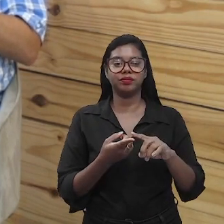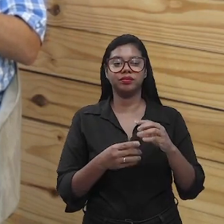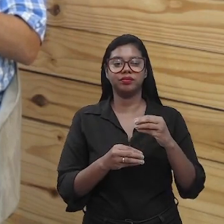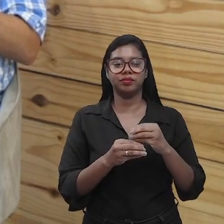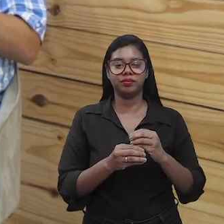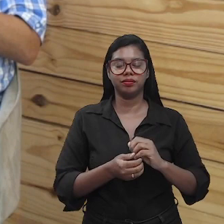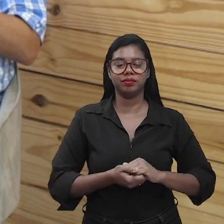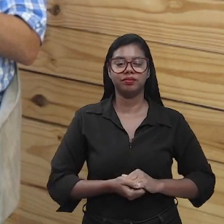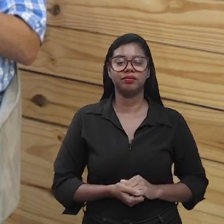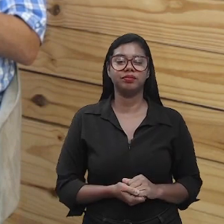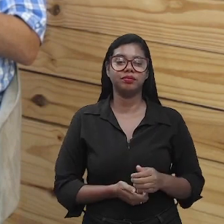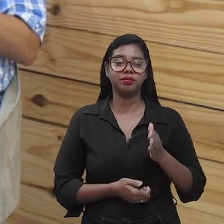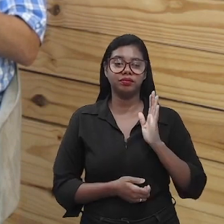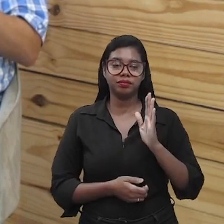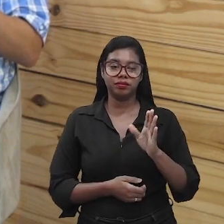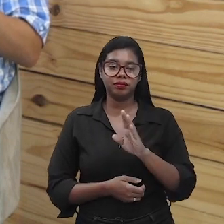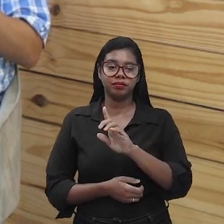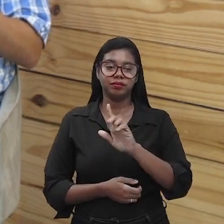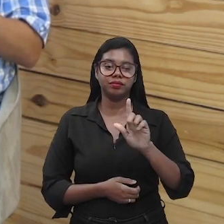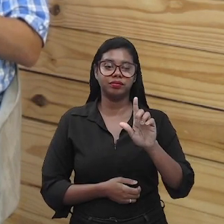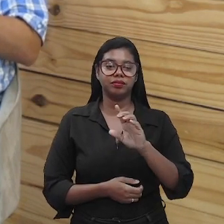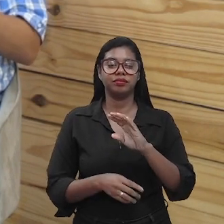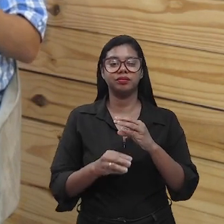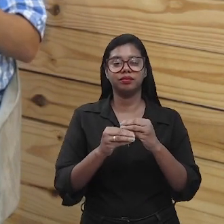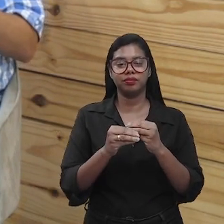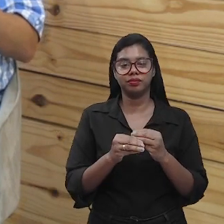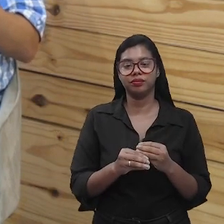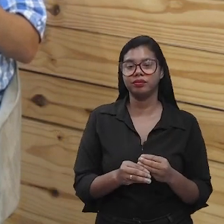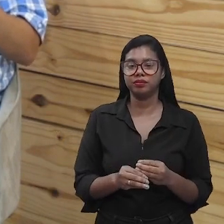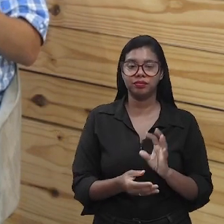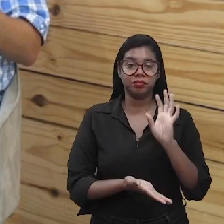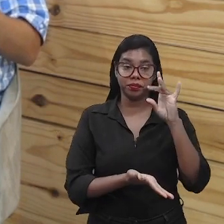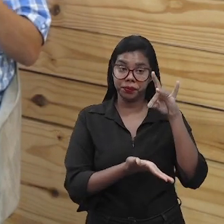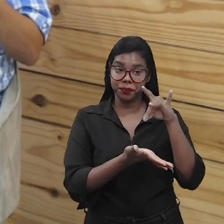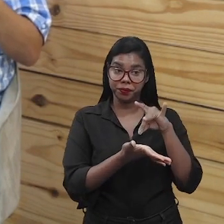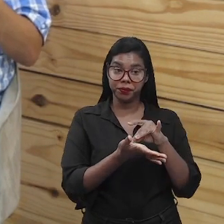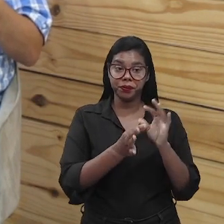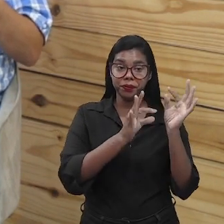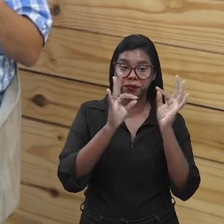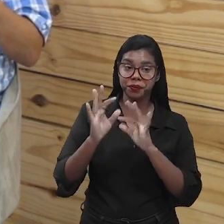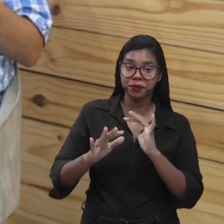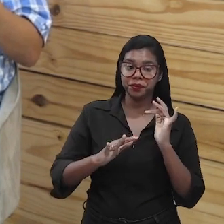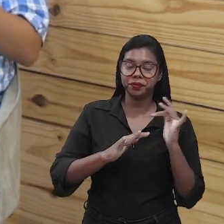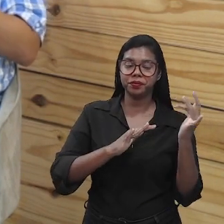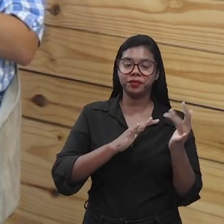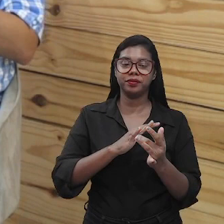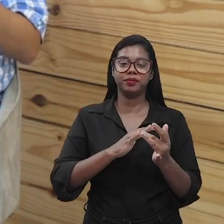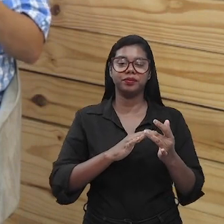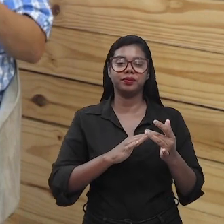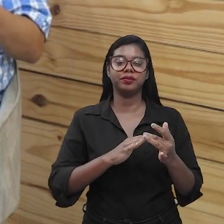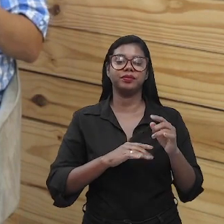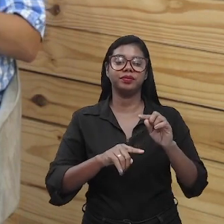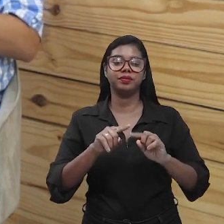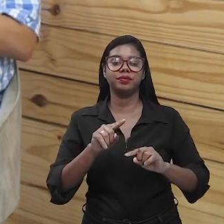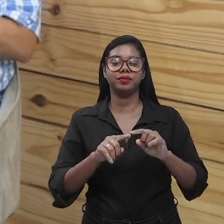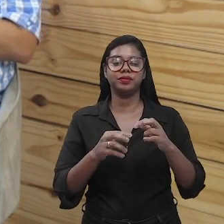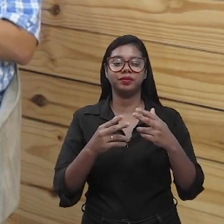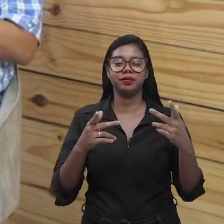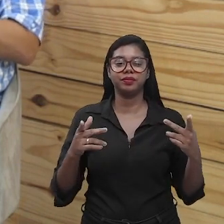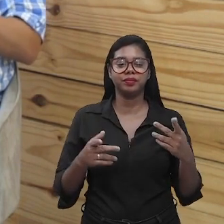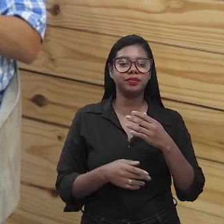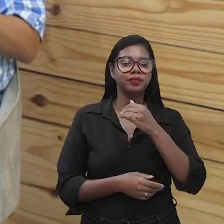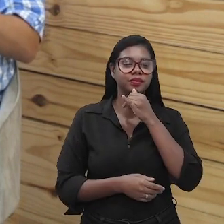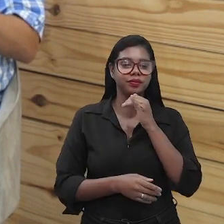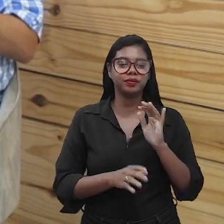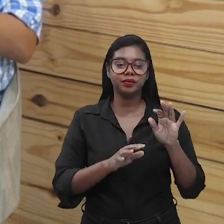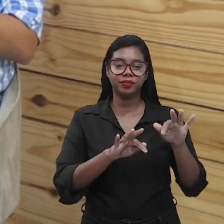tinha uma chamada para ação específica para a rede social, mas para o meu produto. Então, por exemplo, no final de algumas